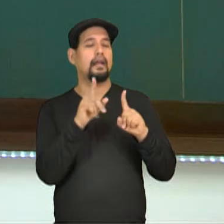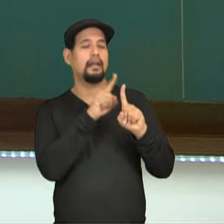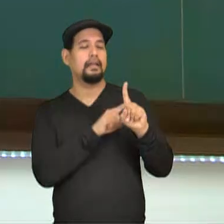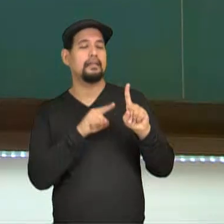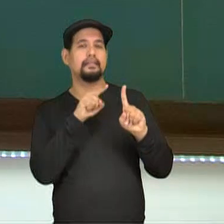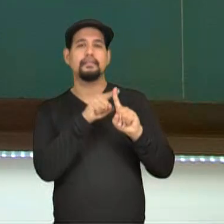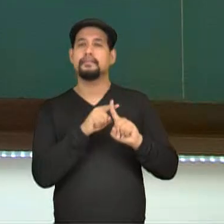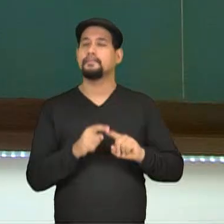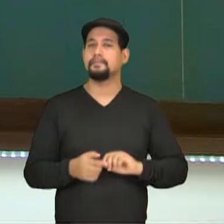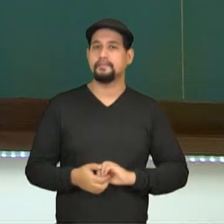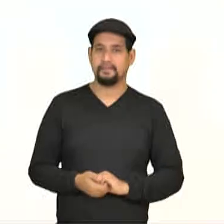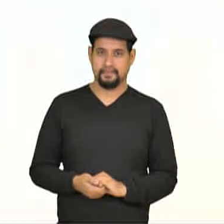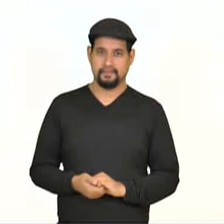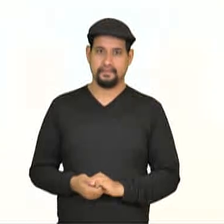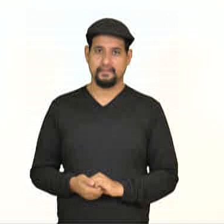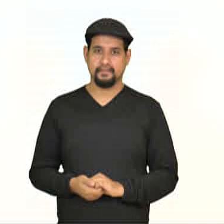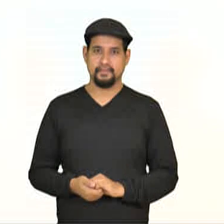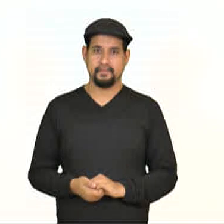objetivos?